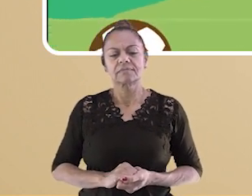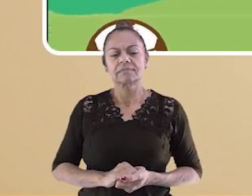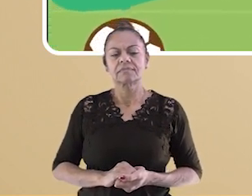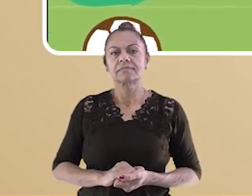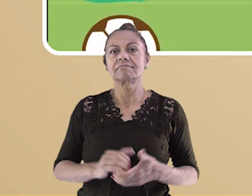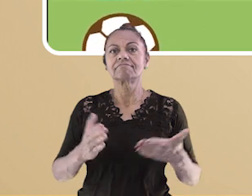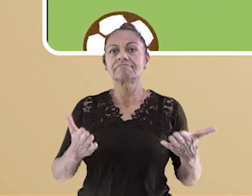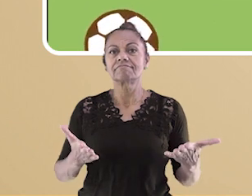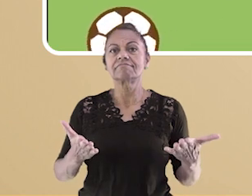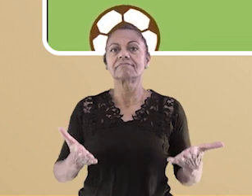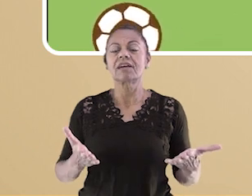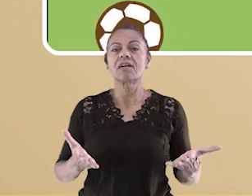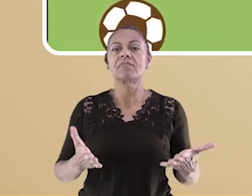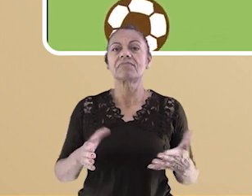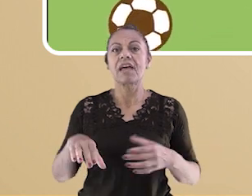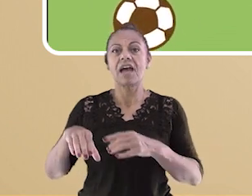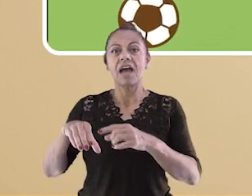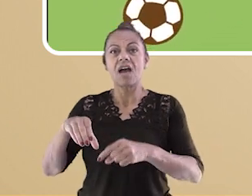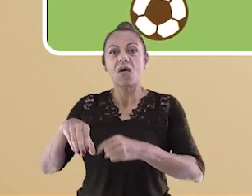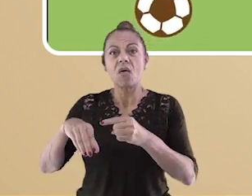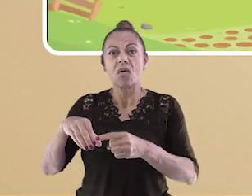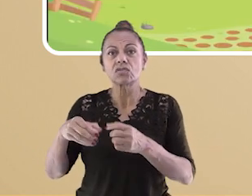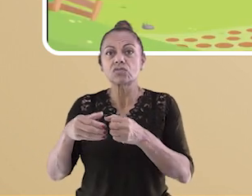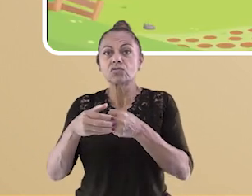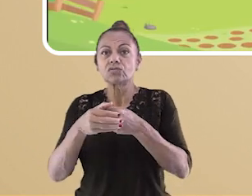Pessoal, a roda estava atrás de uma bola.